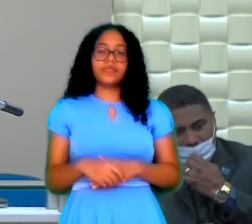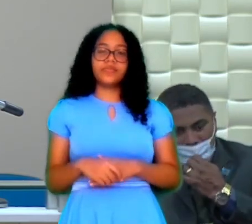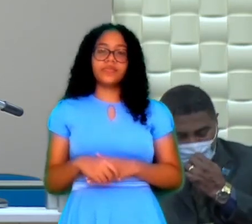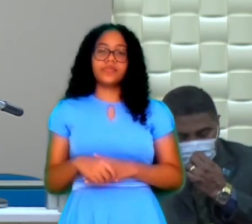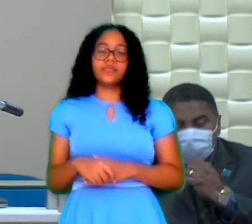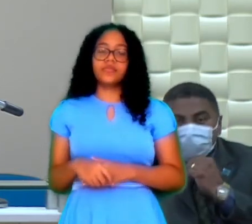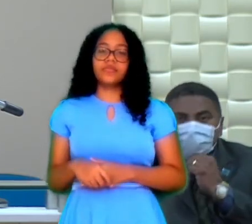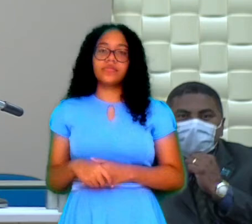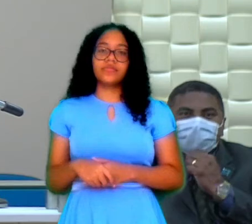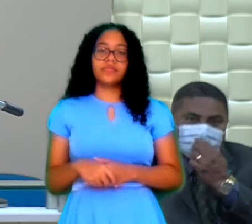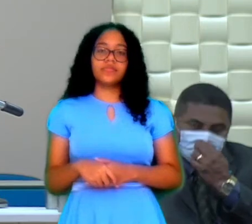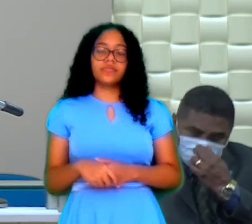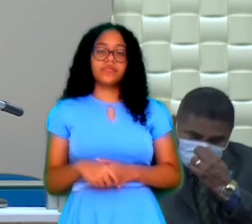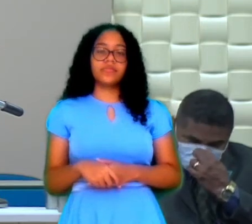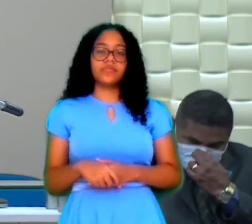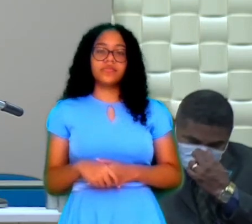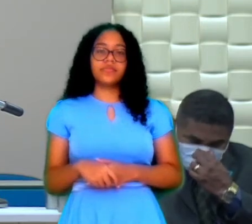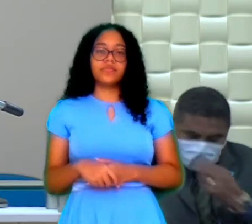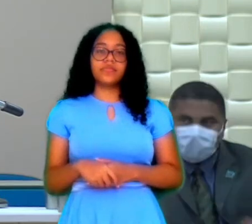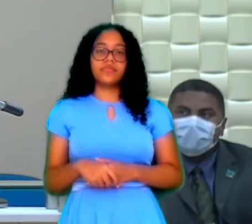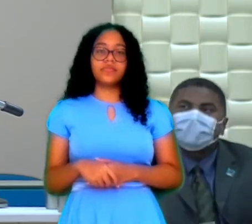causando prejuízo sou eu.